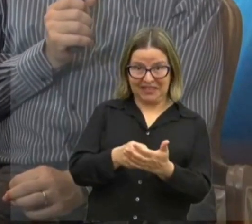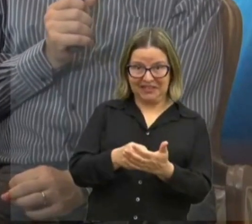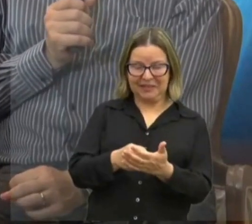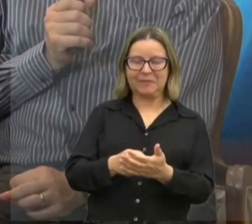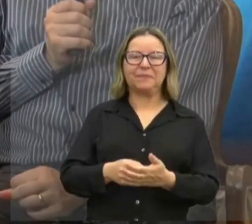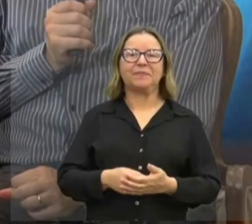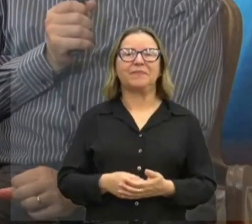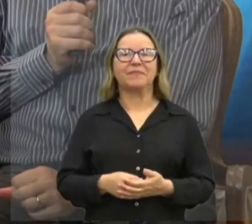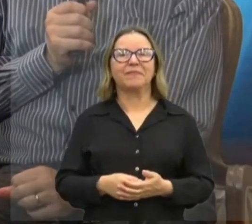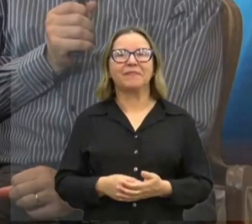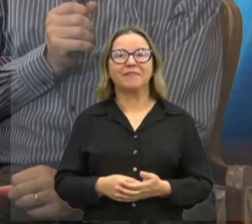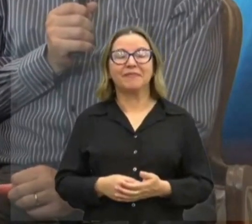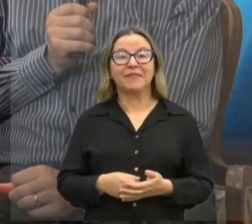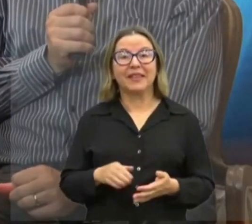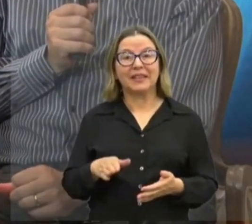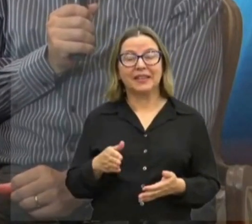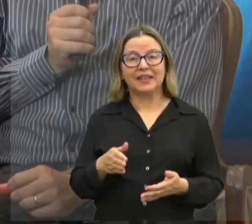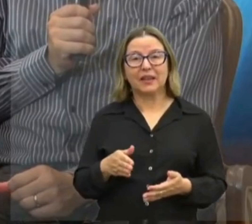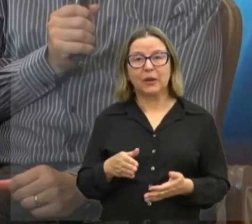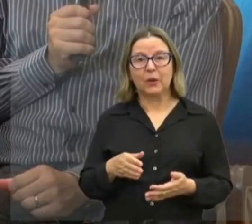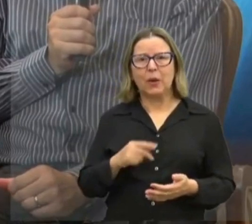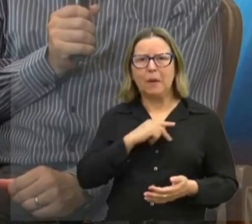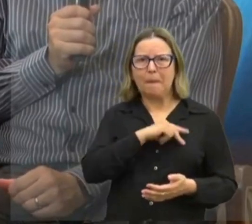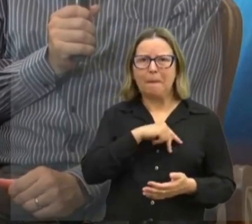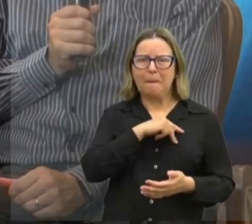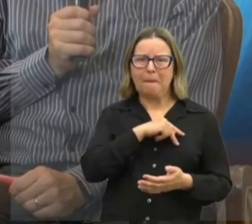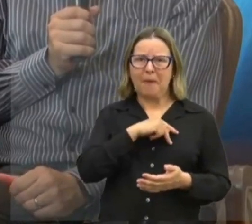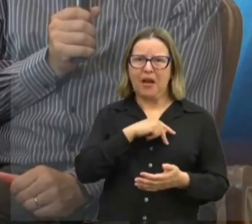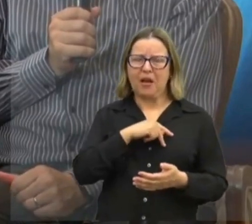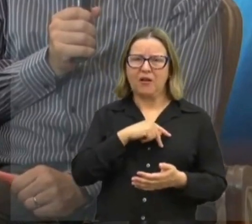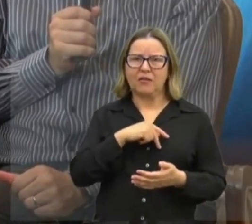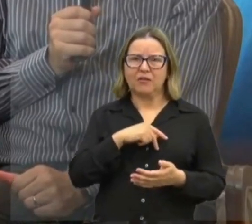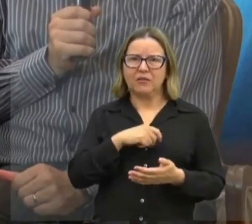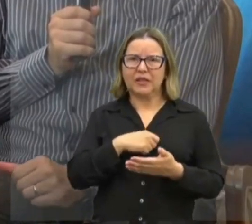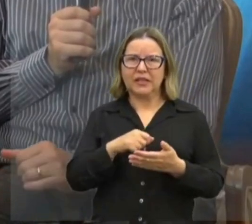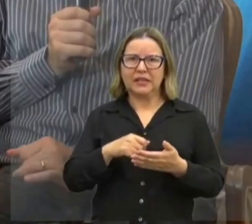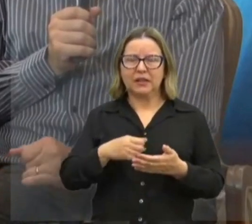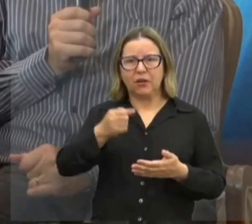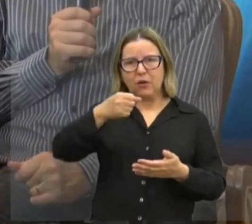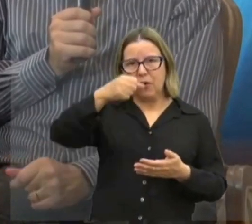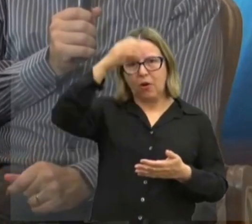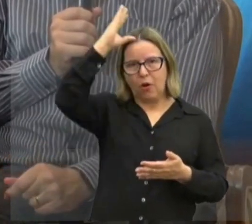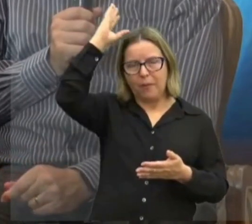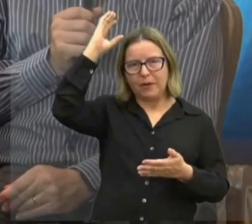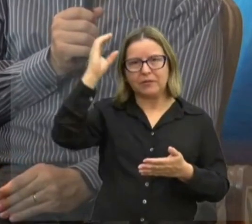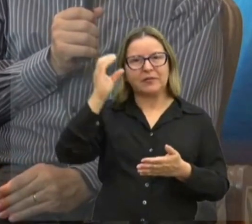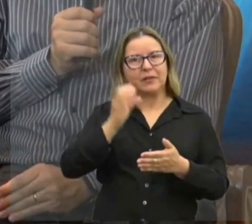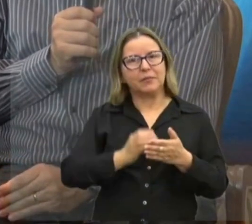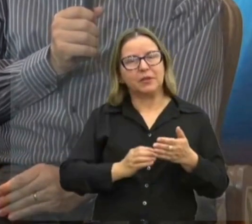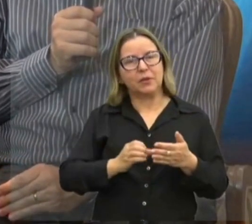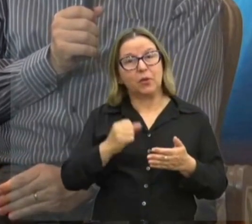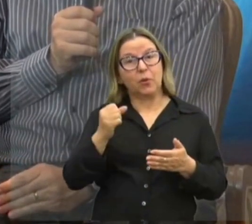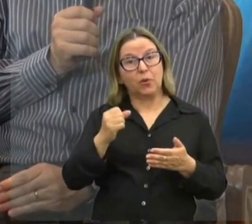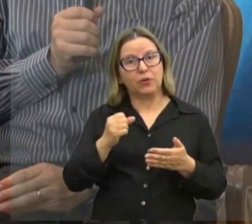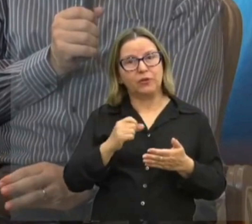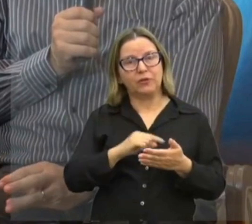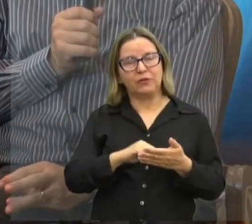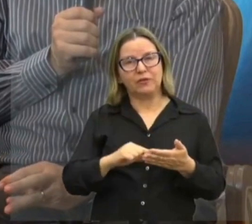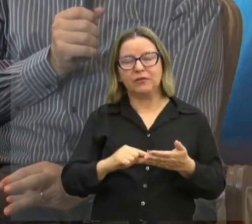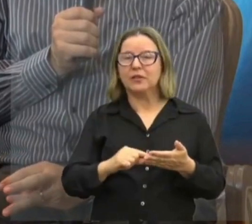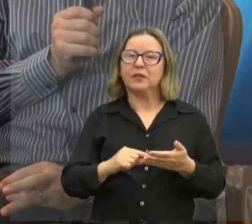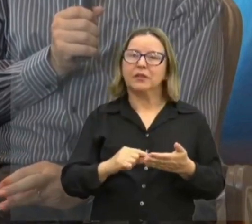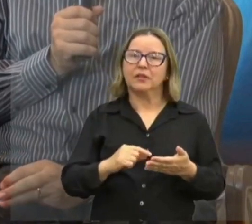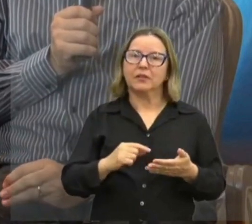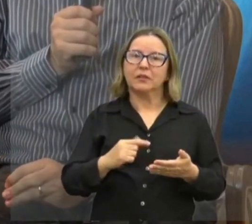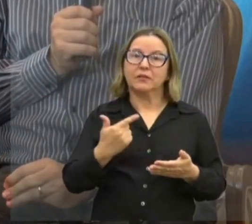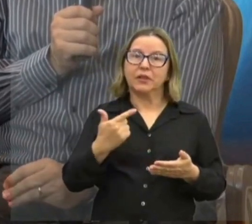E nesse sentido, quando o apóstolo Paulo fala lá em Romanos 8, 28, que todas as coisas cooperam,